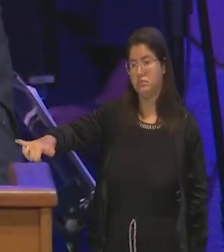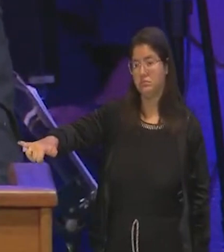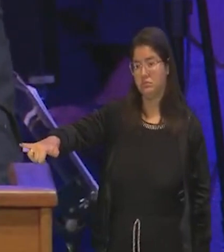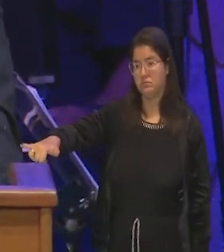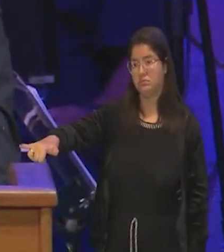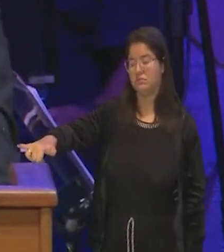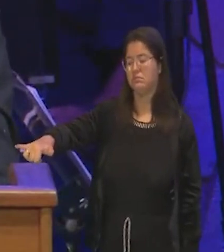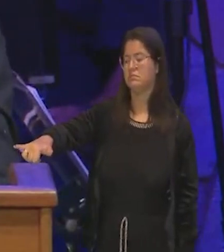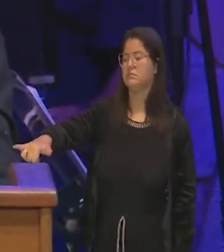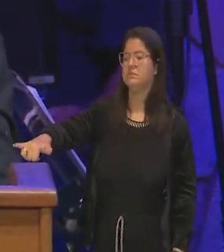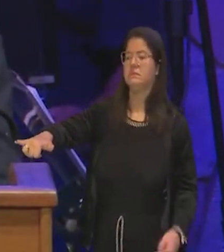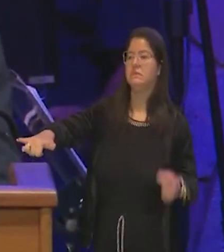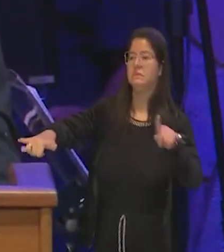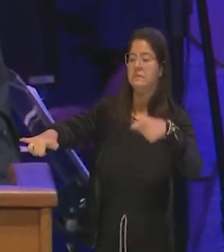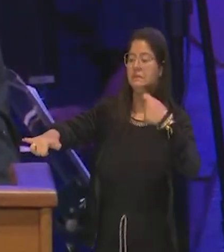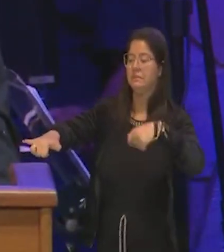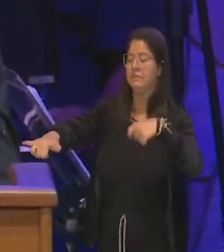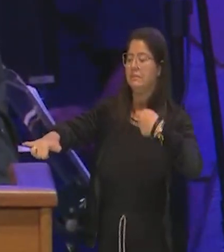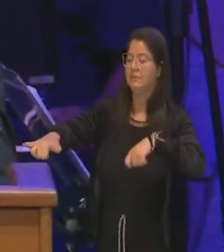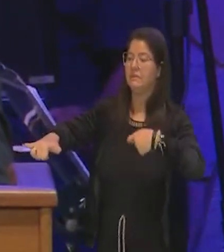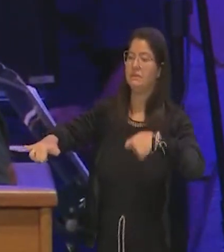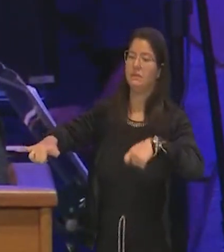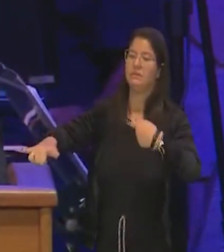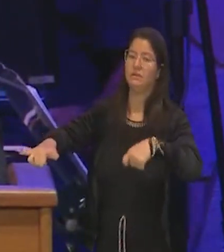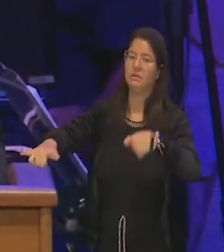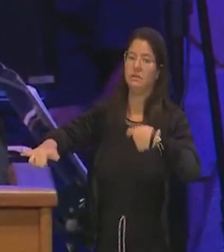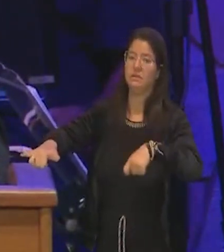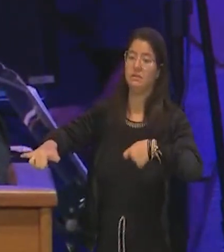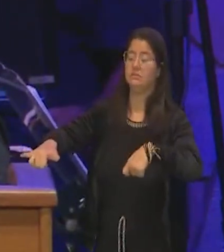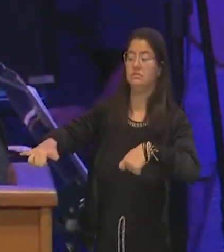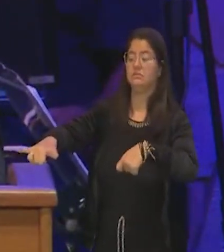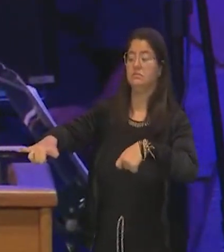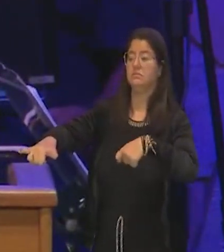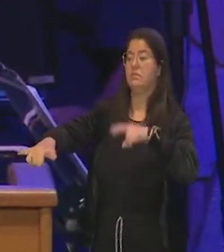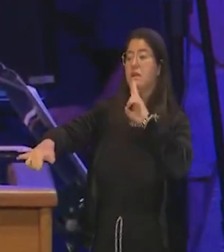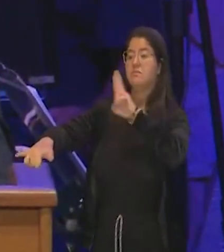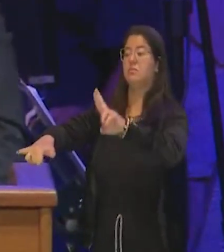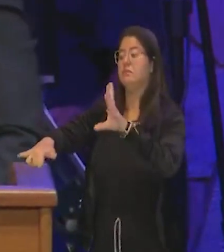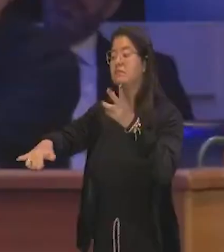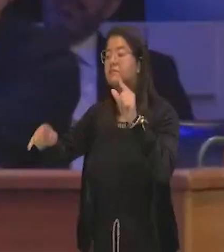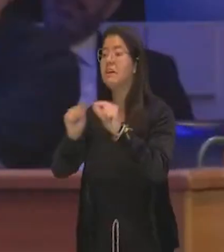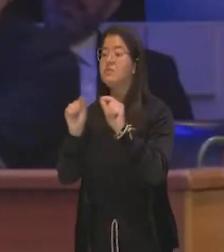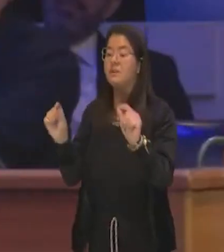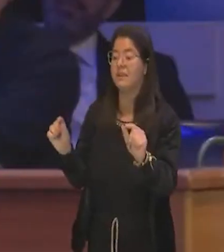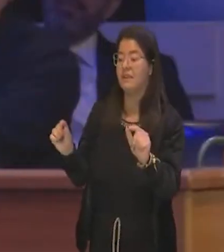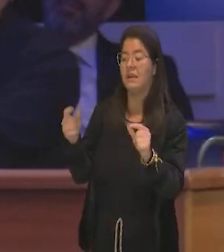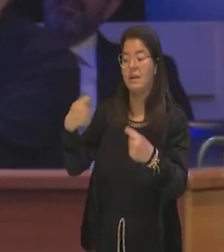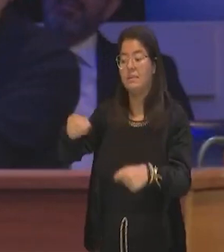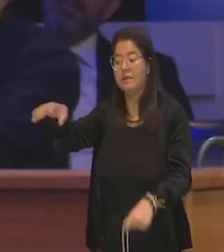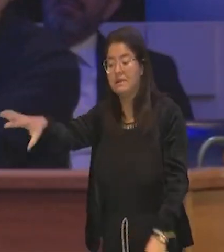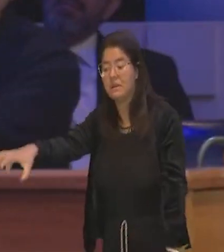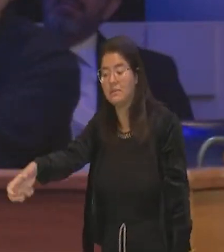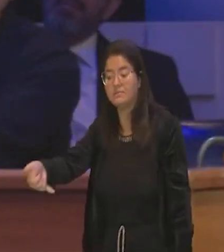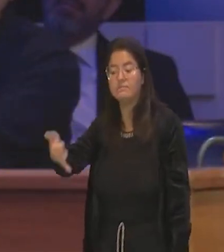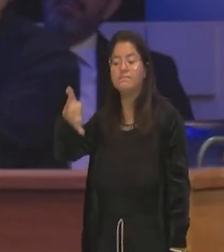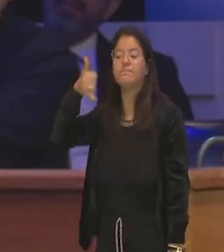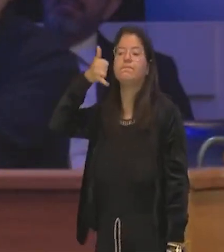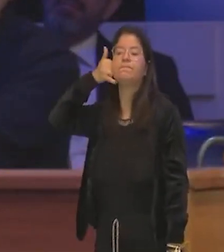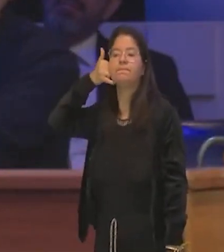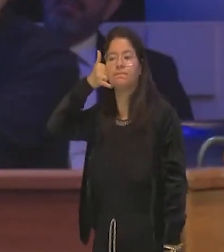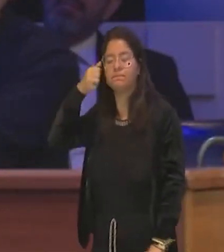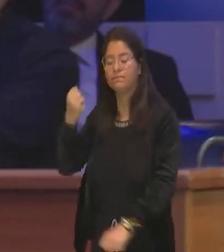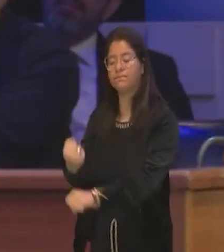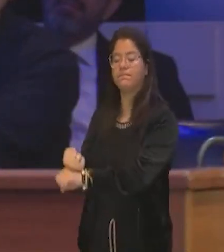E aí você precisa de uma resposta imediata, você precisa atender alguém,